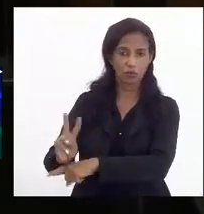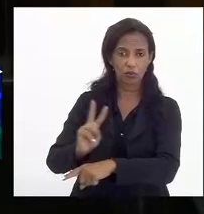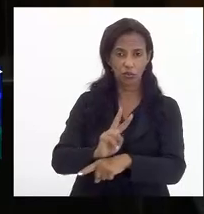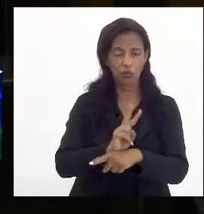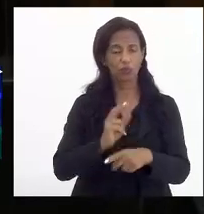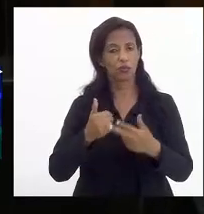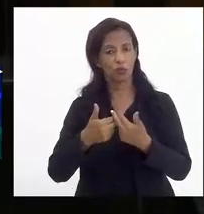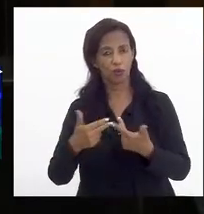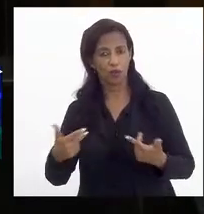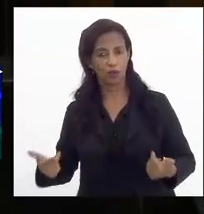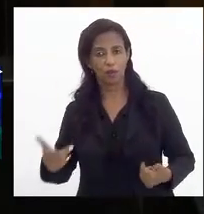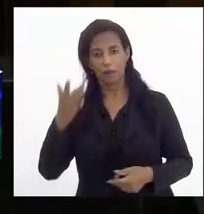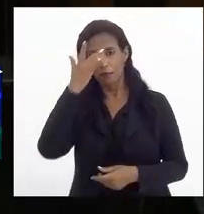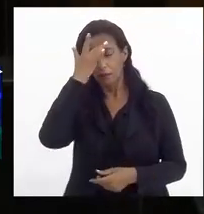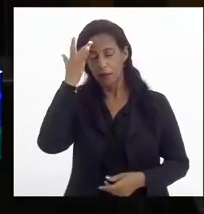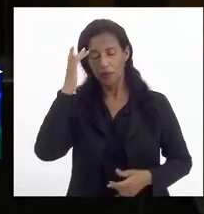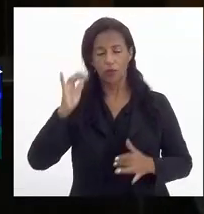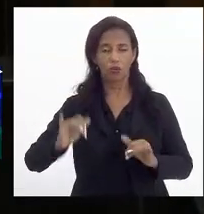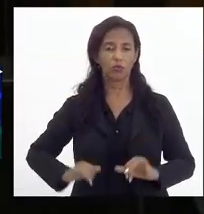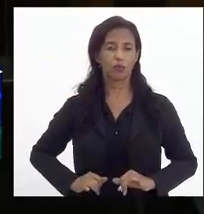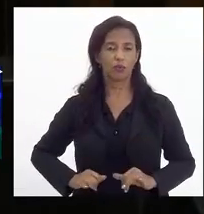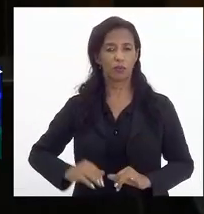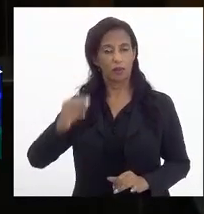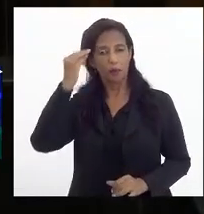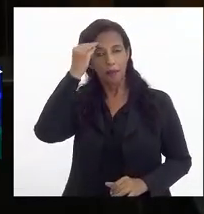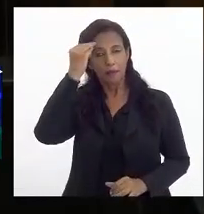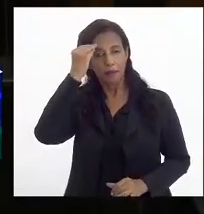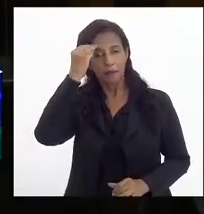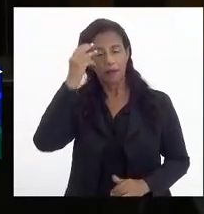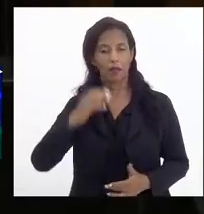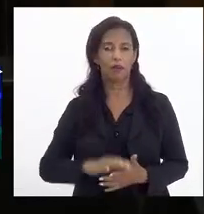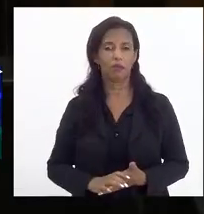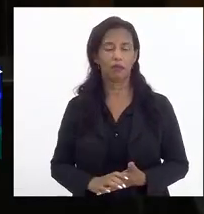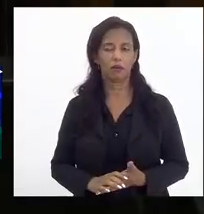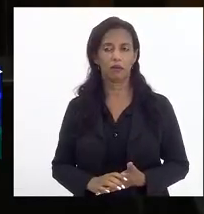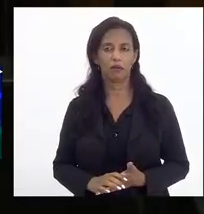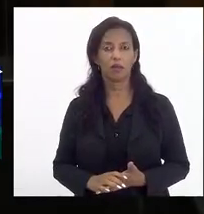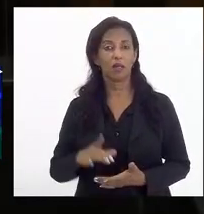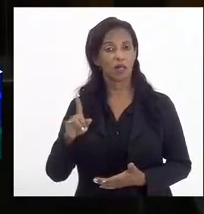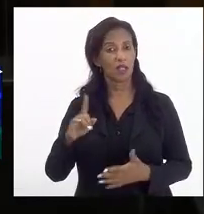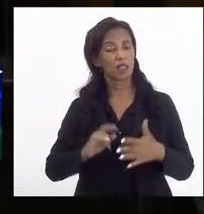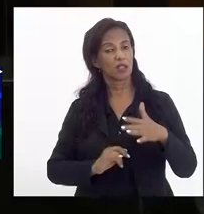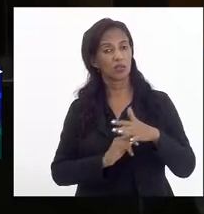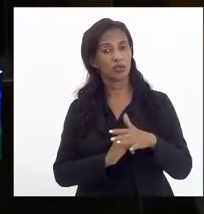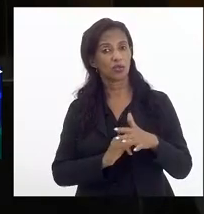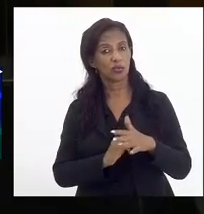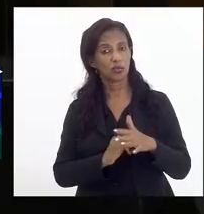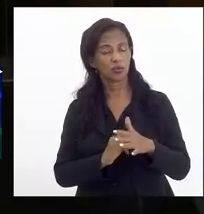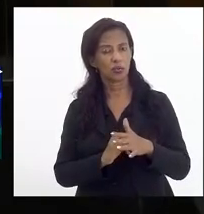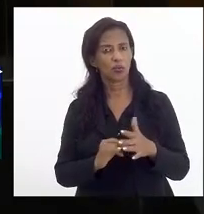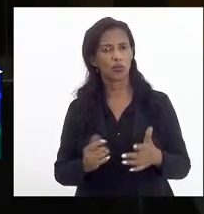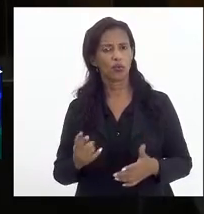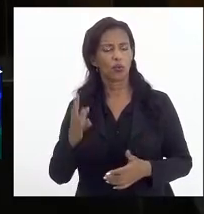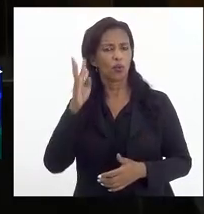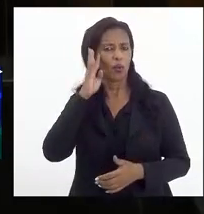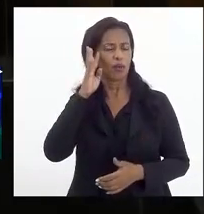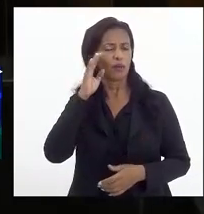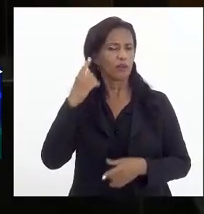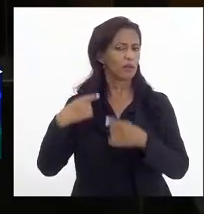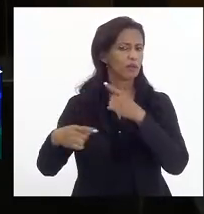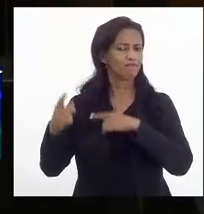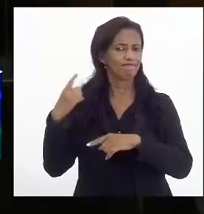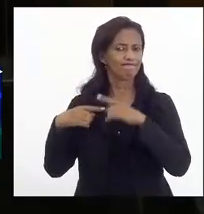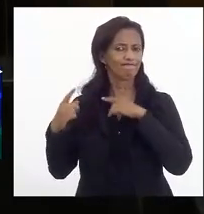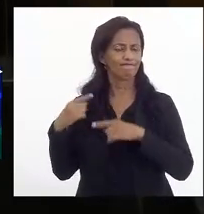qualificado para pacientes com sofrimento mental com transtorno mental é esse esse instituto foi aviltado na quarta-feira